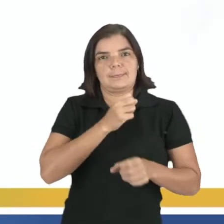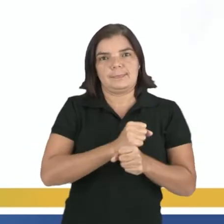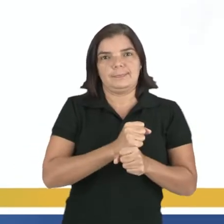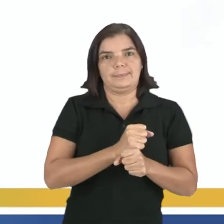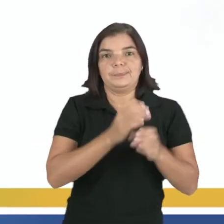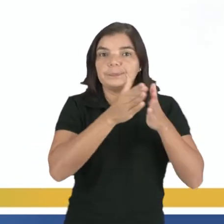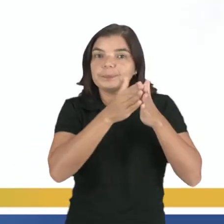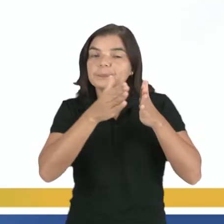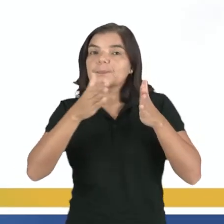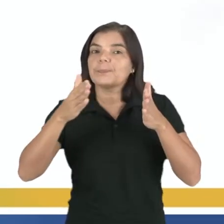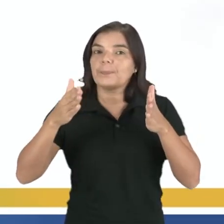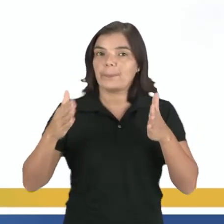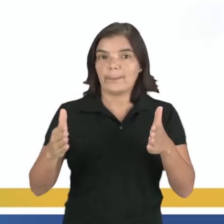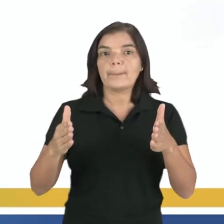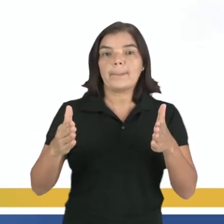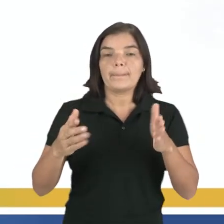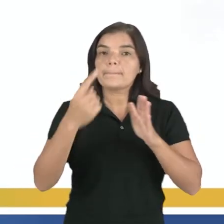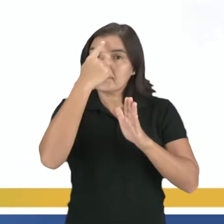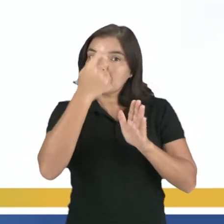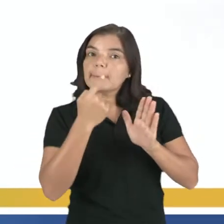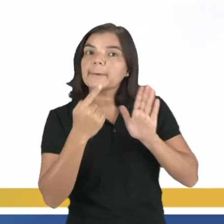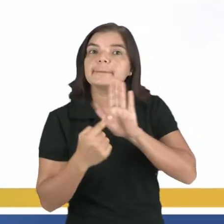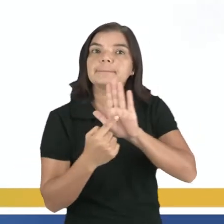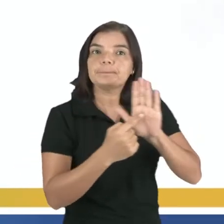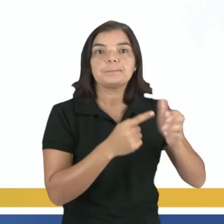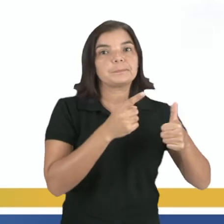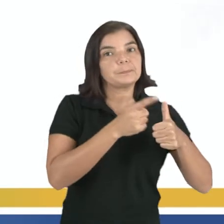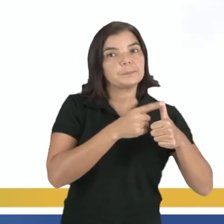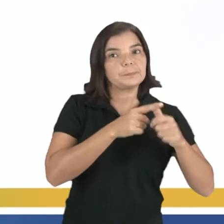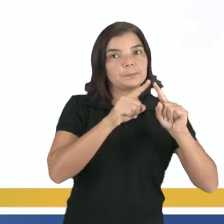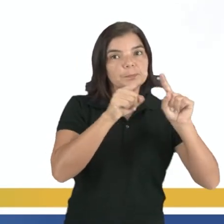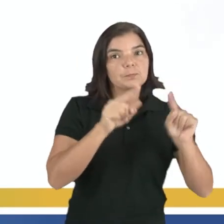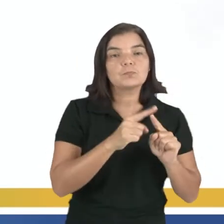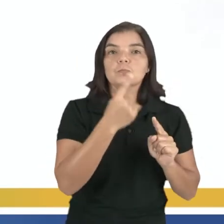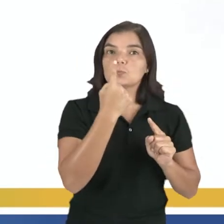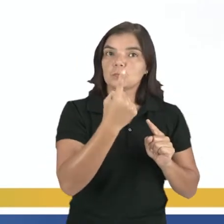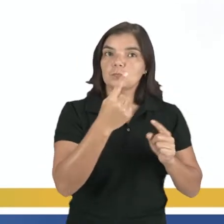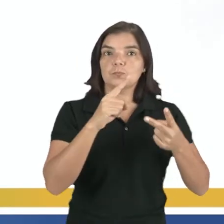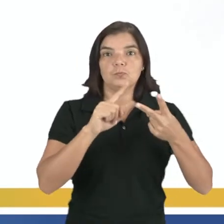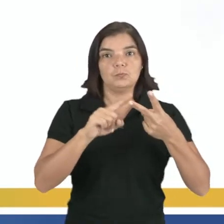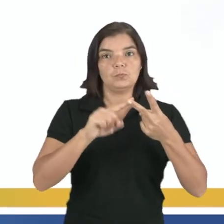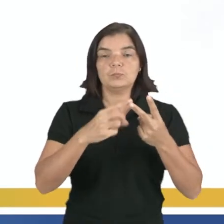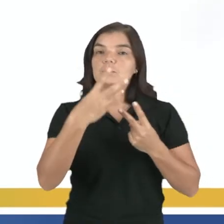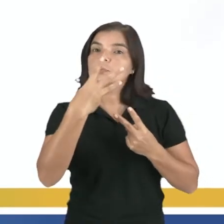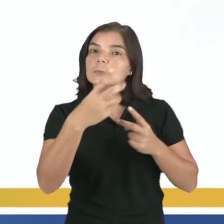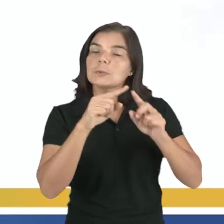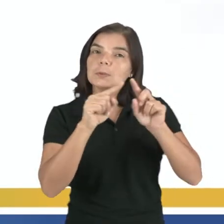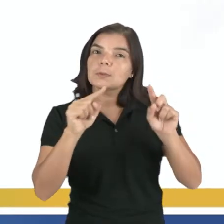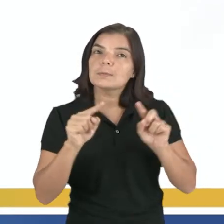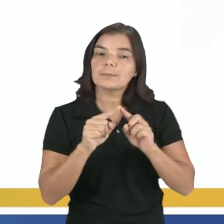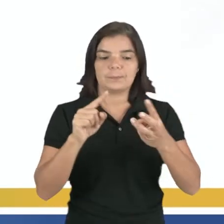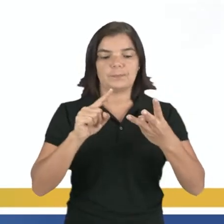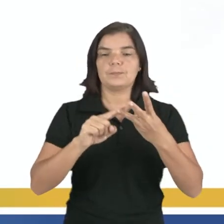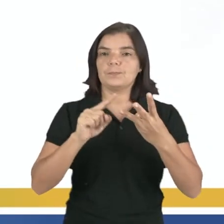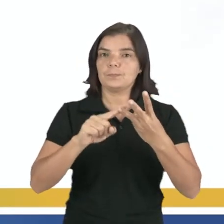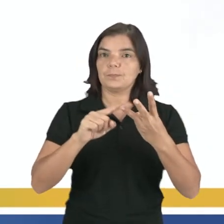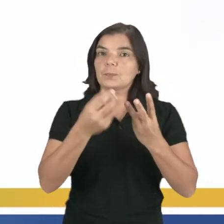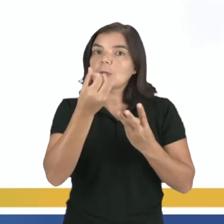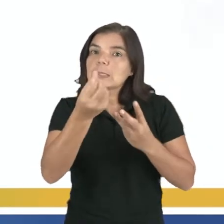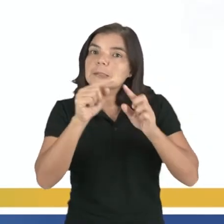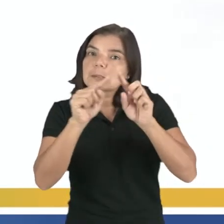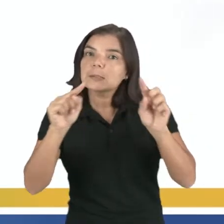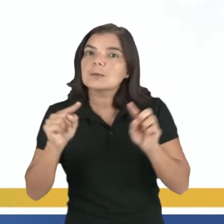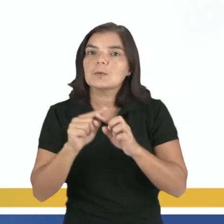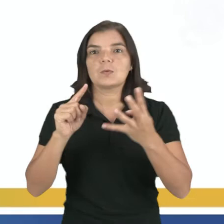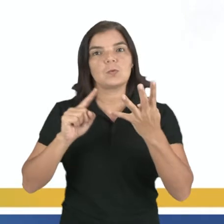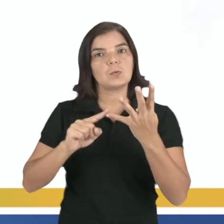Na sequência aí dessas figuras aí, ó, na primeira eu tenho um cubo, na segunda eu tenho 3 cubos, na terceira eu tenho 6 cubos,